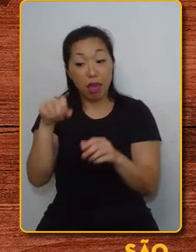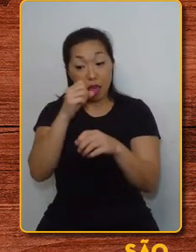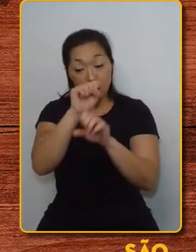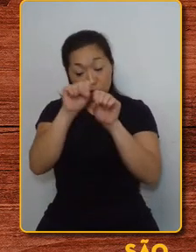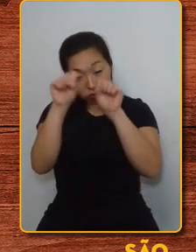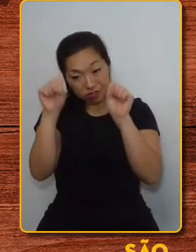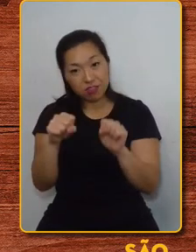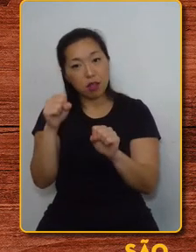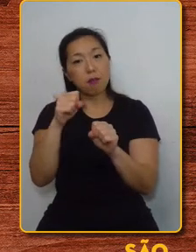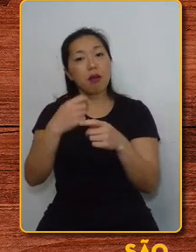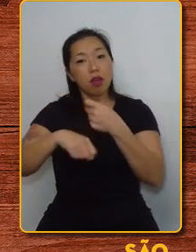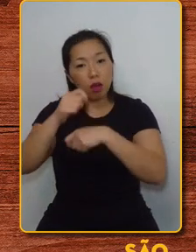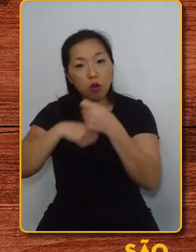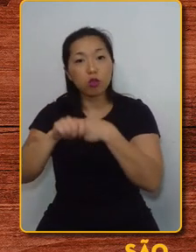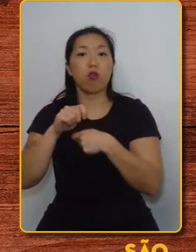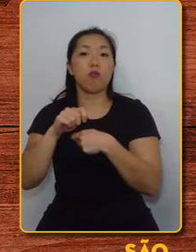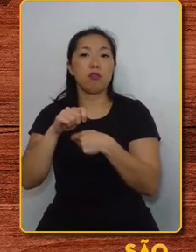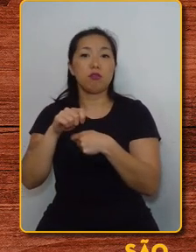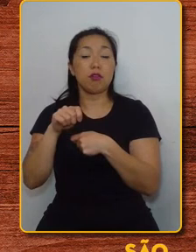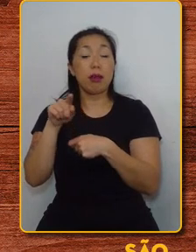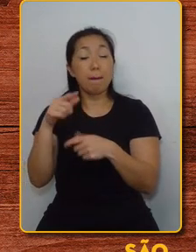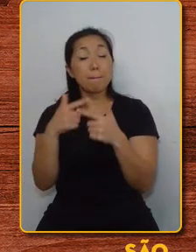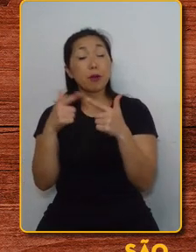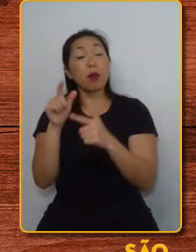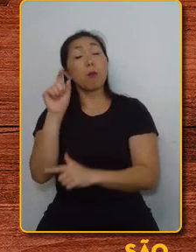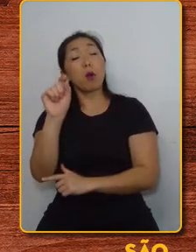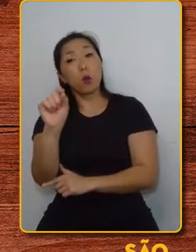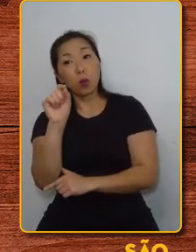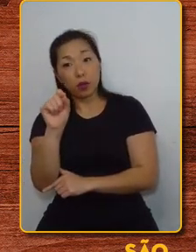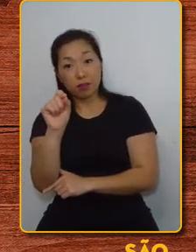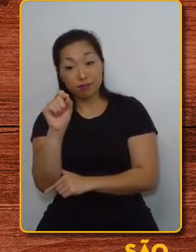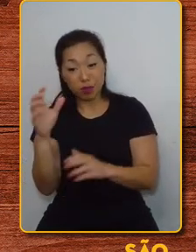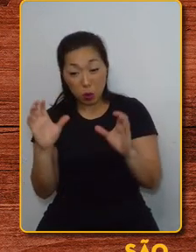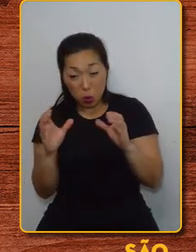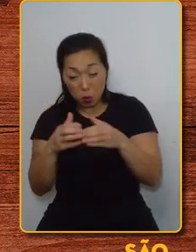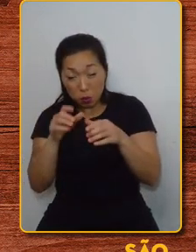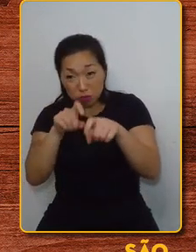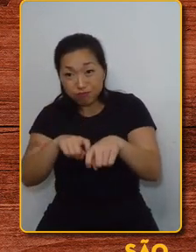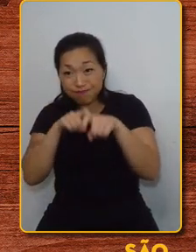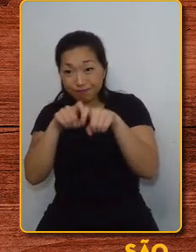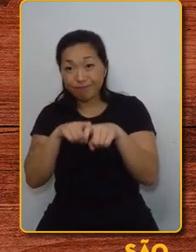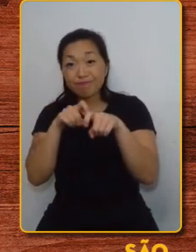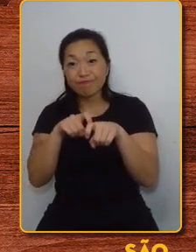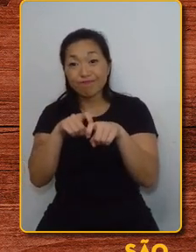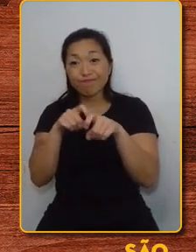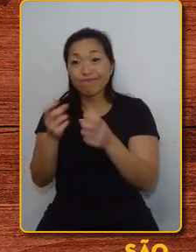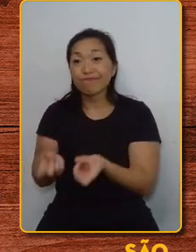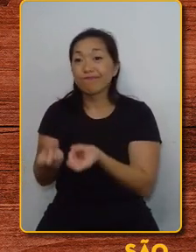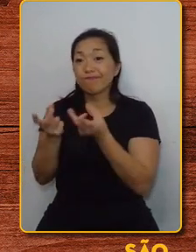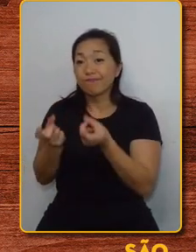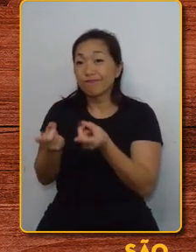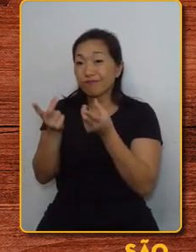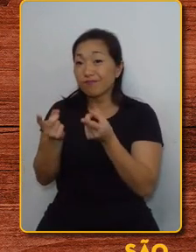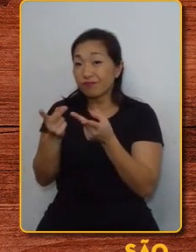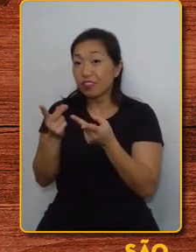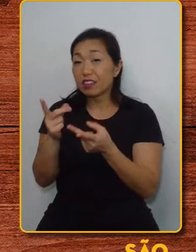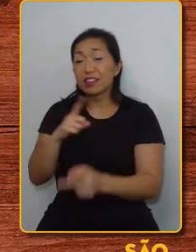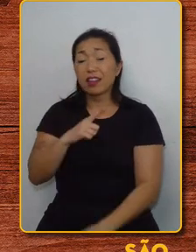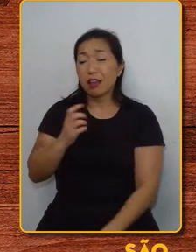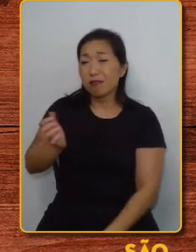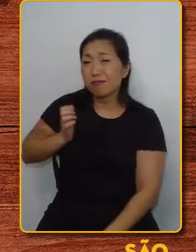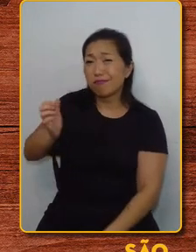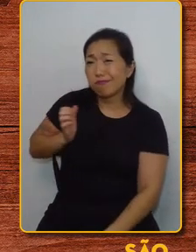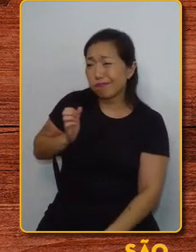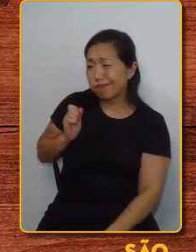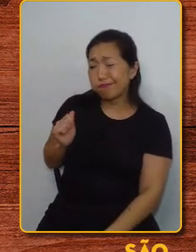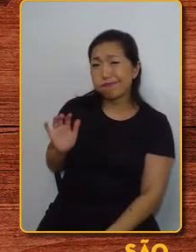problema de tudo isso, Tereza? É que a turma da agricultura e da agroindústria brasileira, que é uma riqueza enorme, acabou sendo